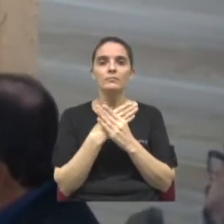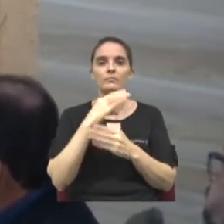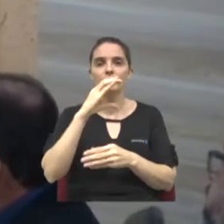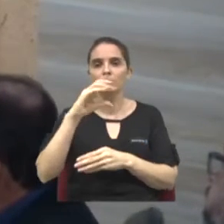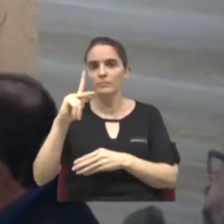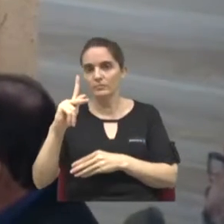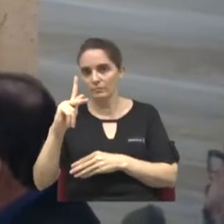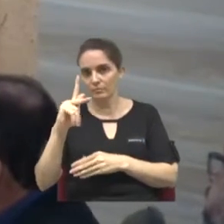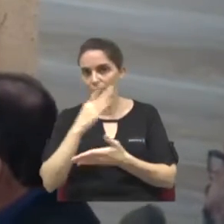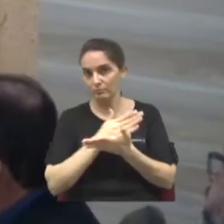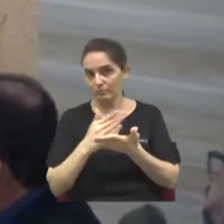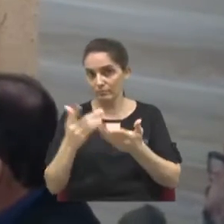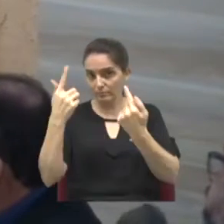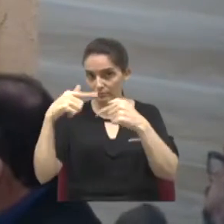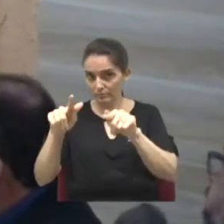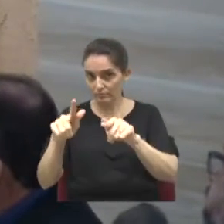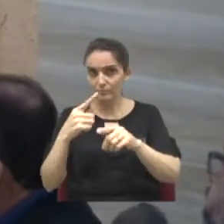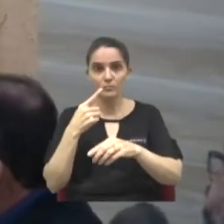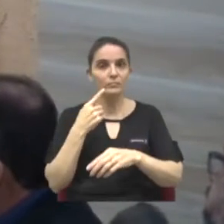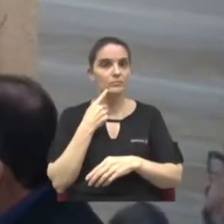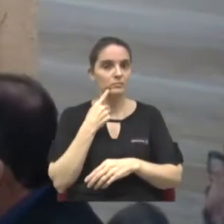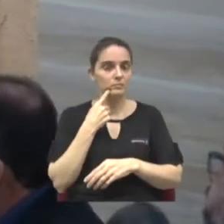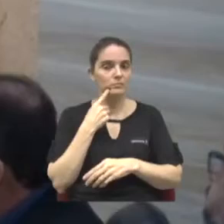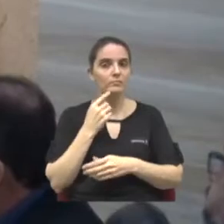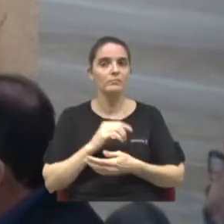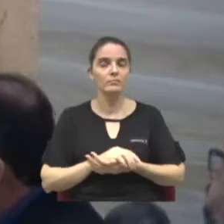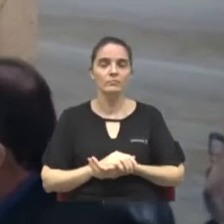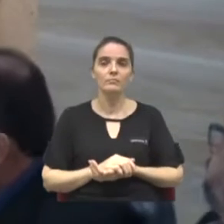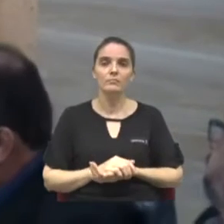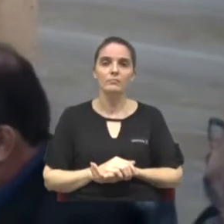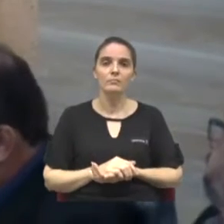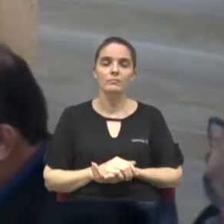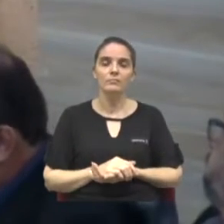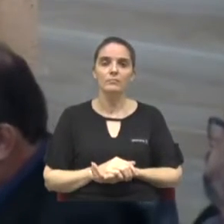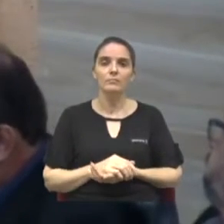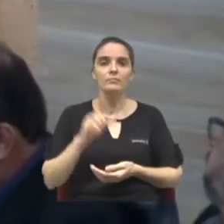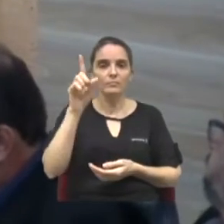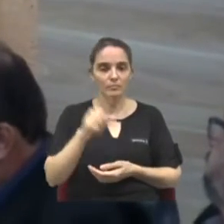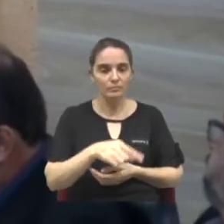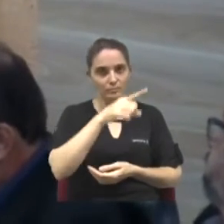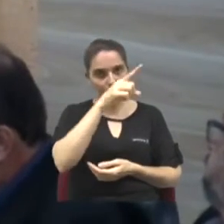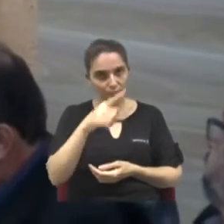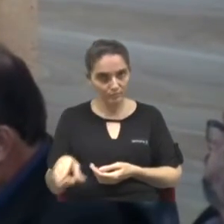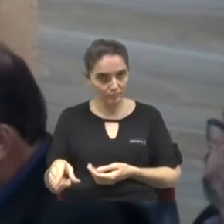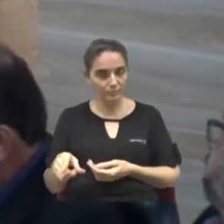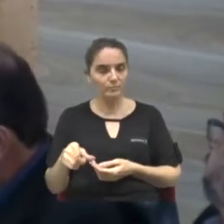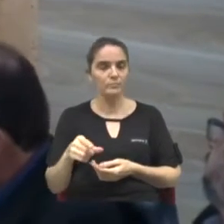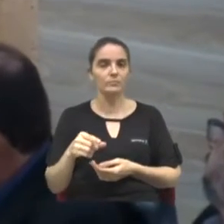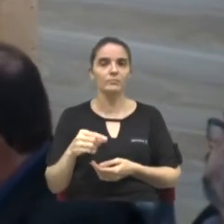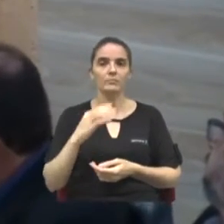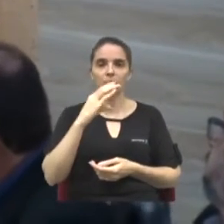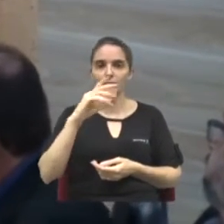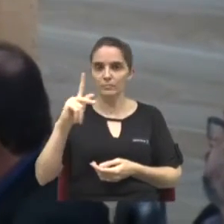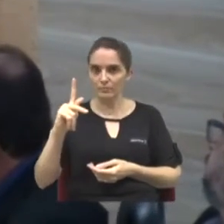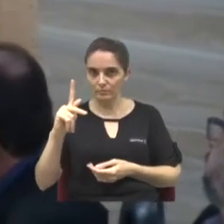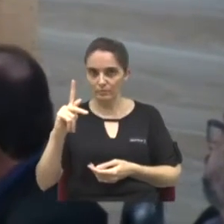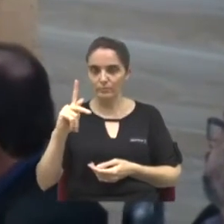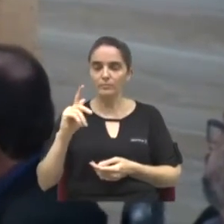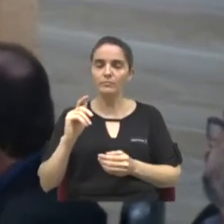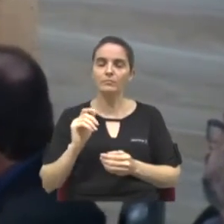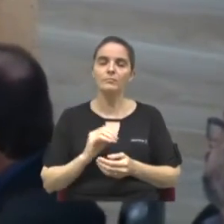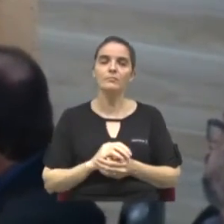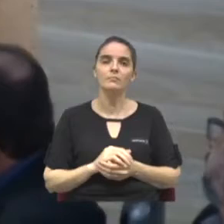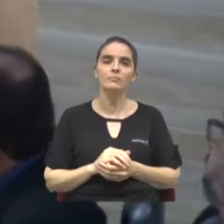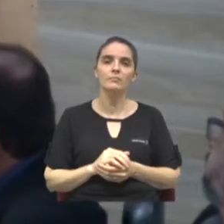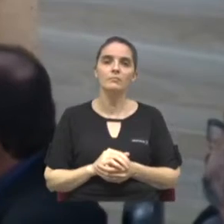que foi aberto contra mim. Então ela julgou favorável que vai o cancelamento da CP, da comissão processante.